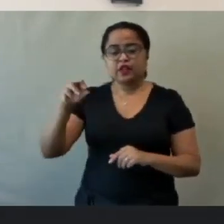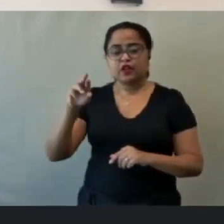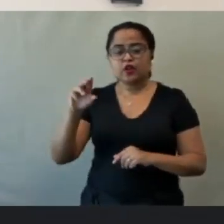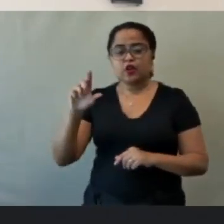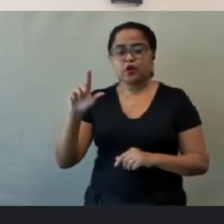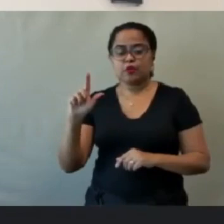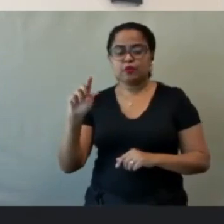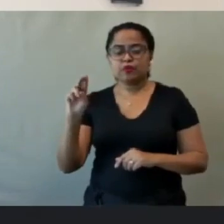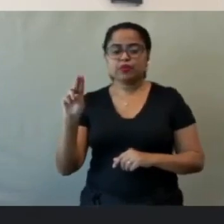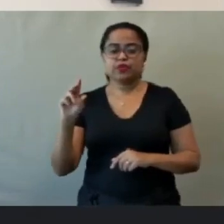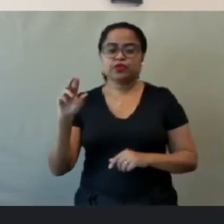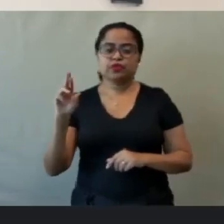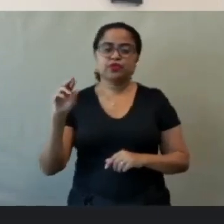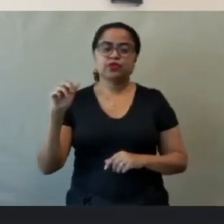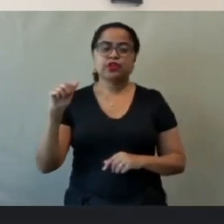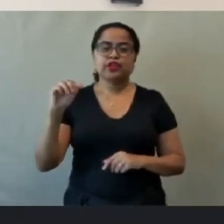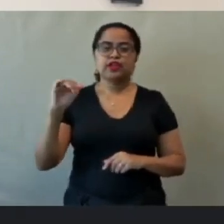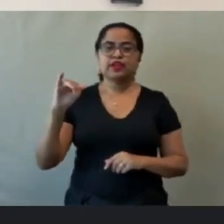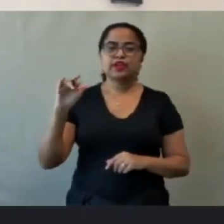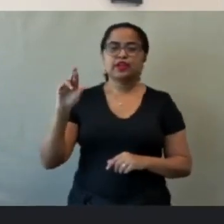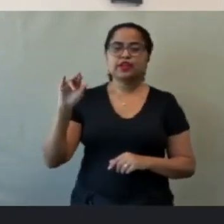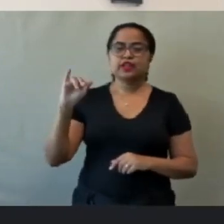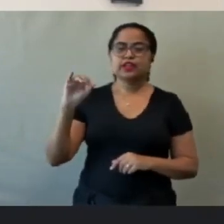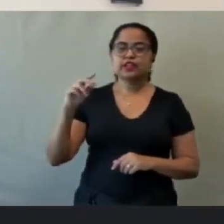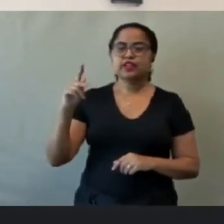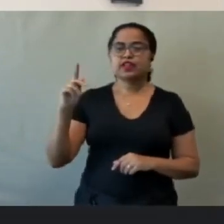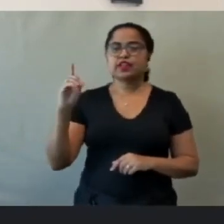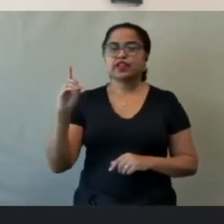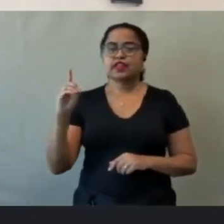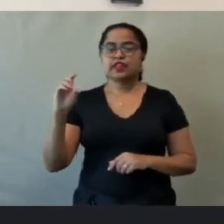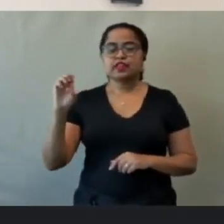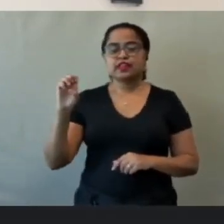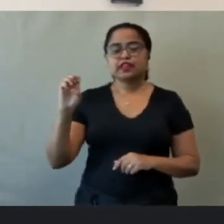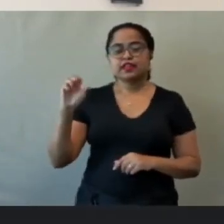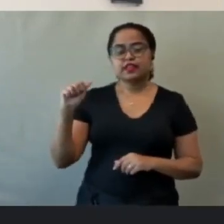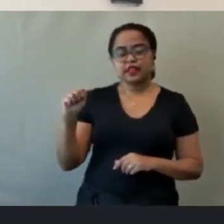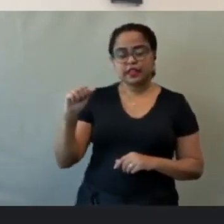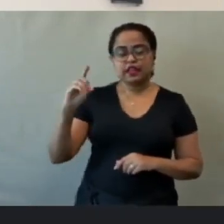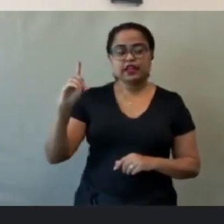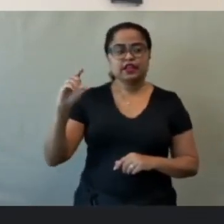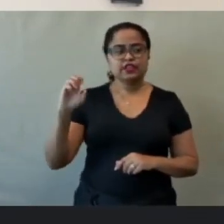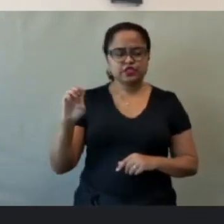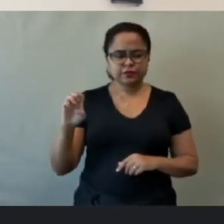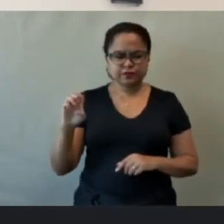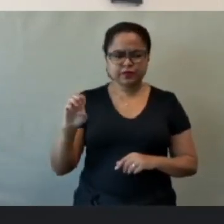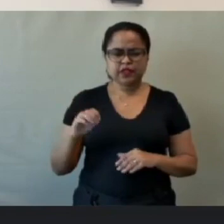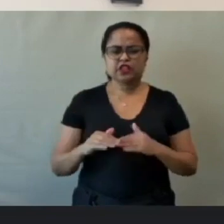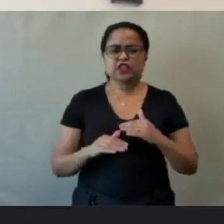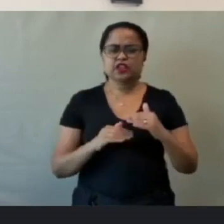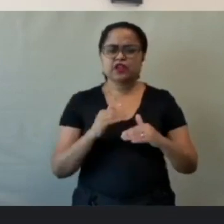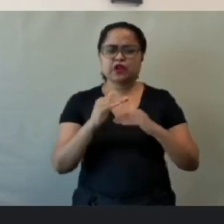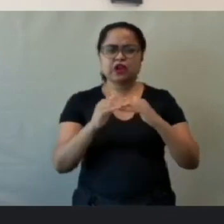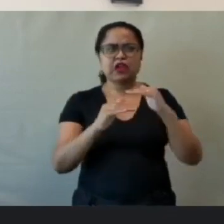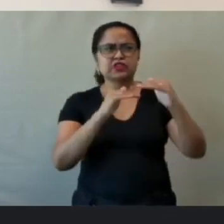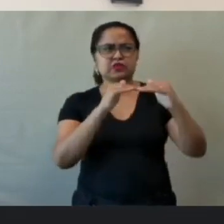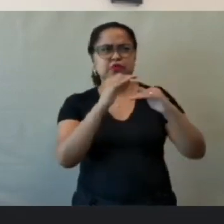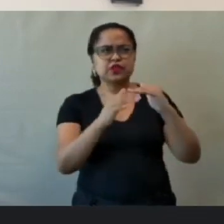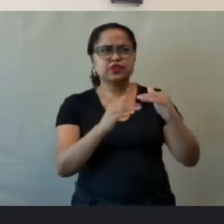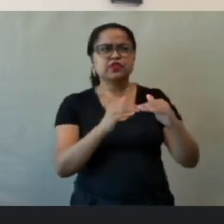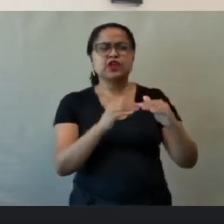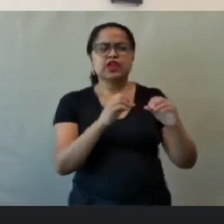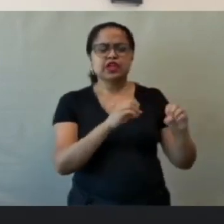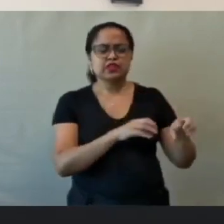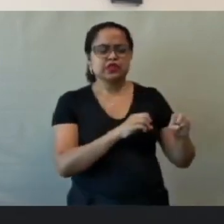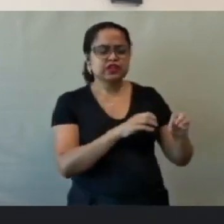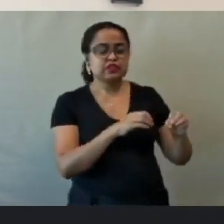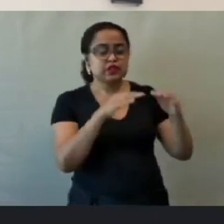pluralidade é que a gente se complementa, é que a gente enriquece todo o processo educacional e o respeito. Nós também precisamos